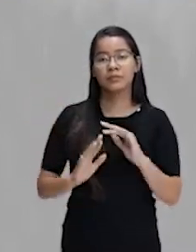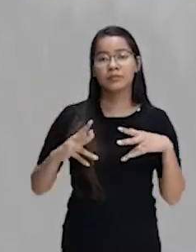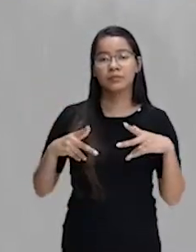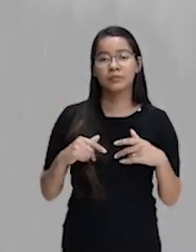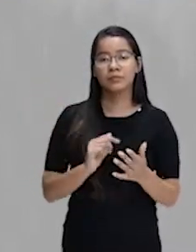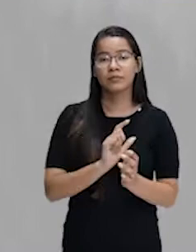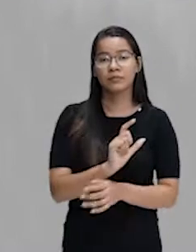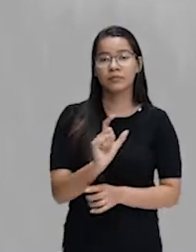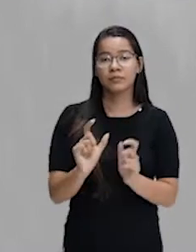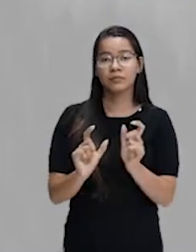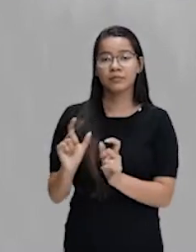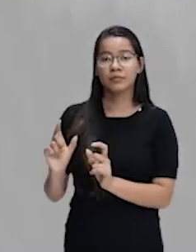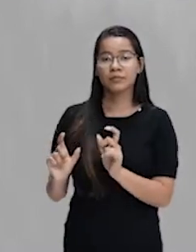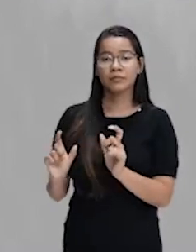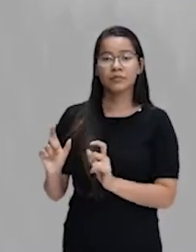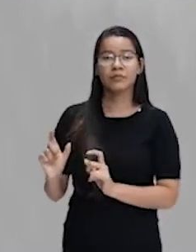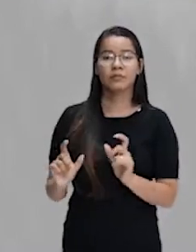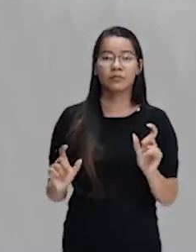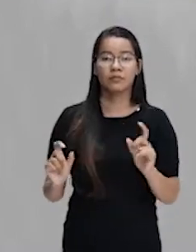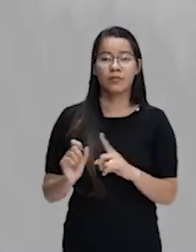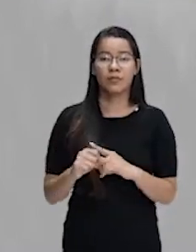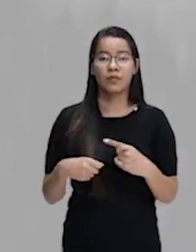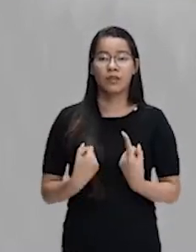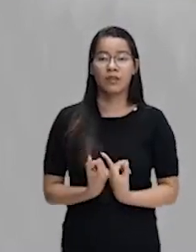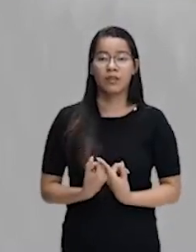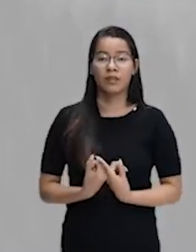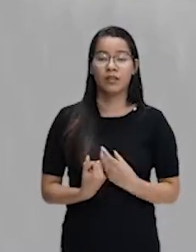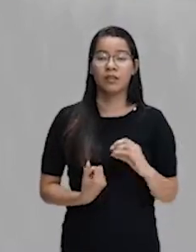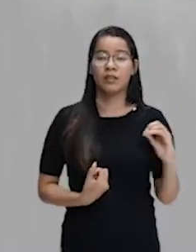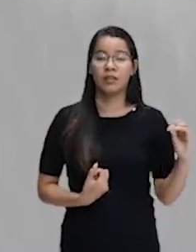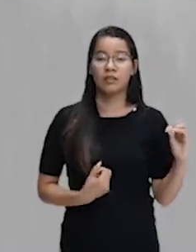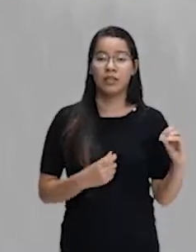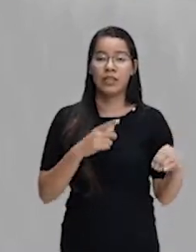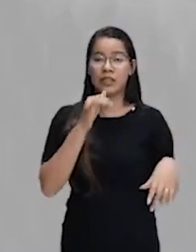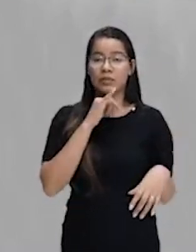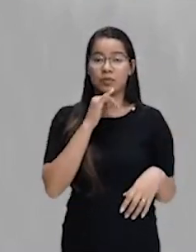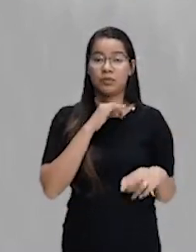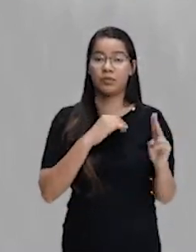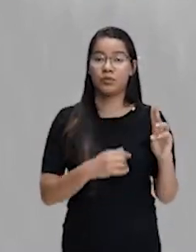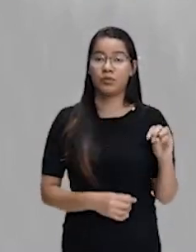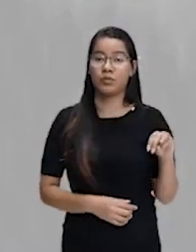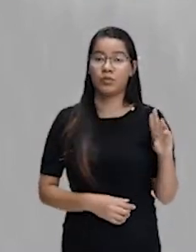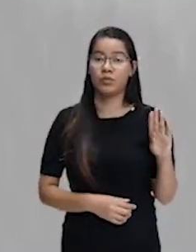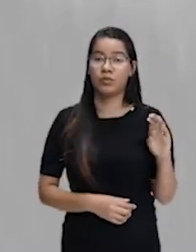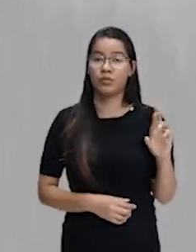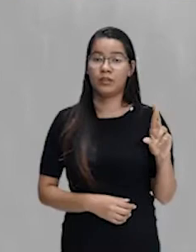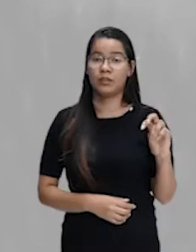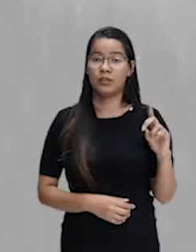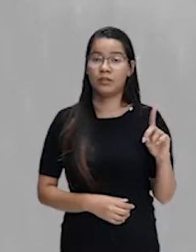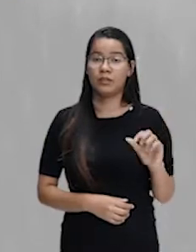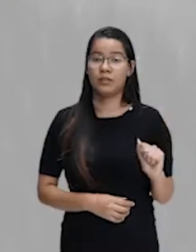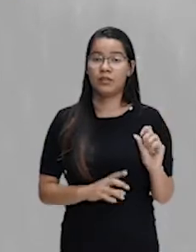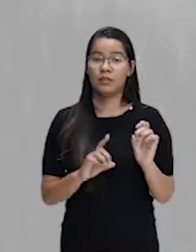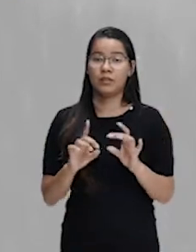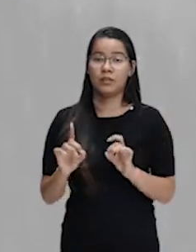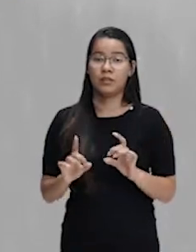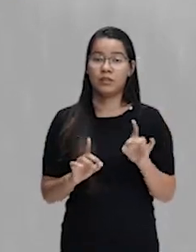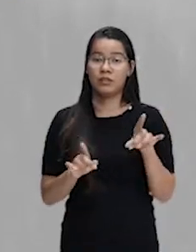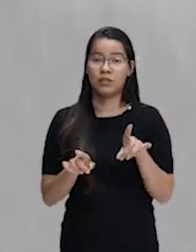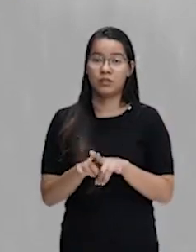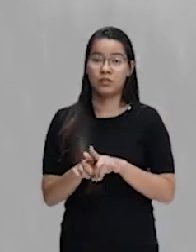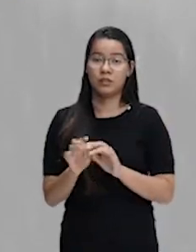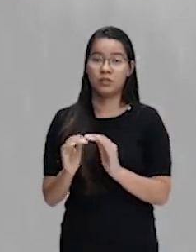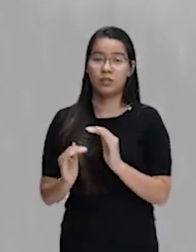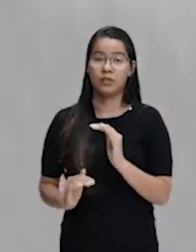sociedade ocidental. Nós temos o envolvimento de setores da nobreza, o envolvimento de mercadores, o envolvimento de setores do